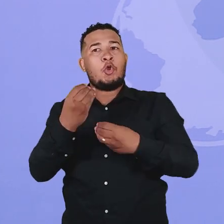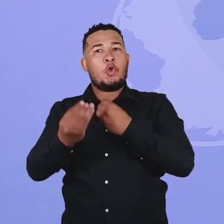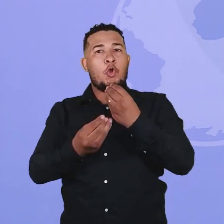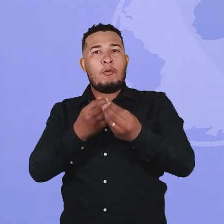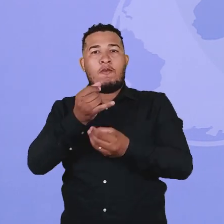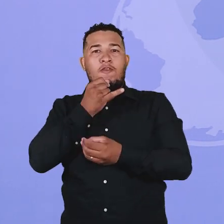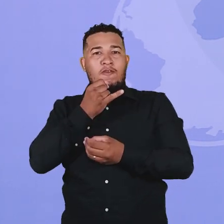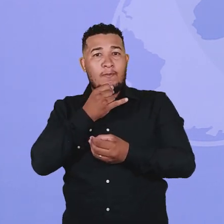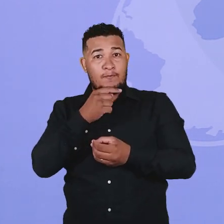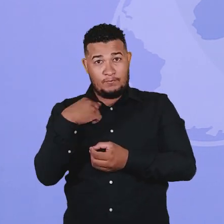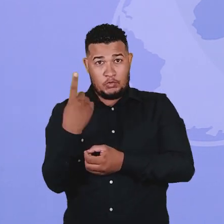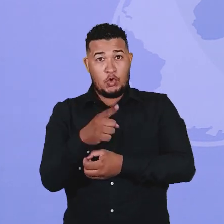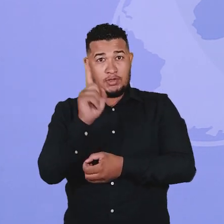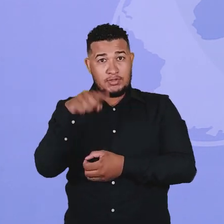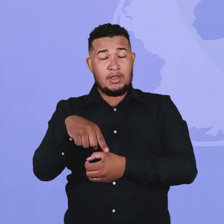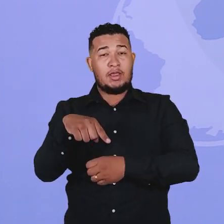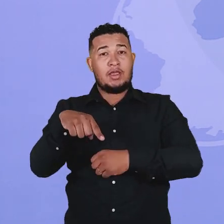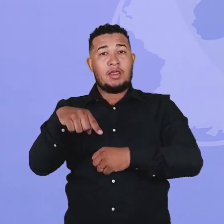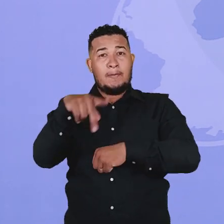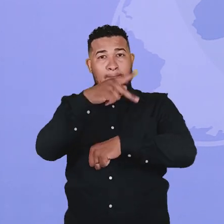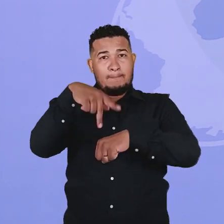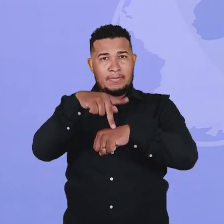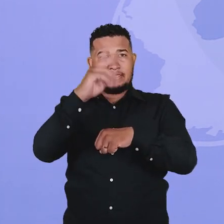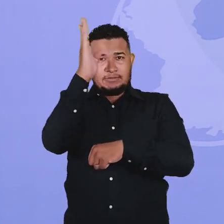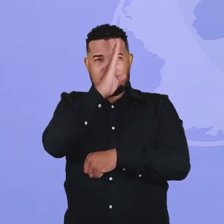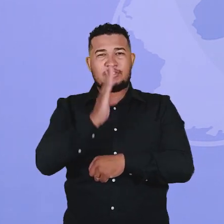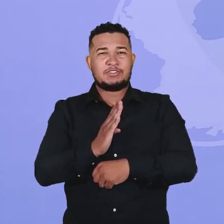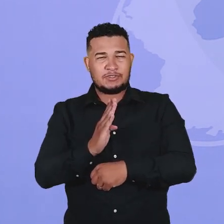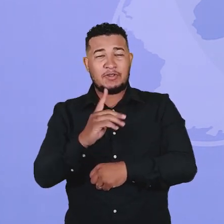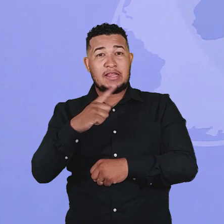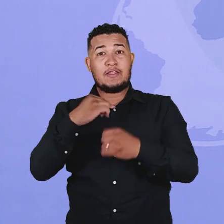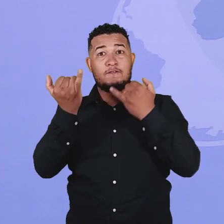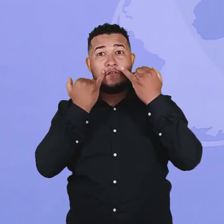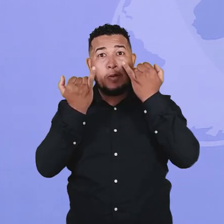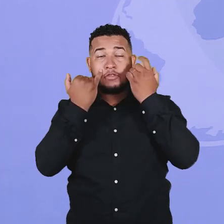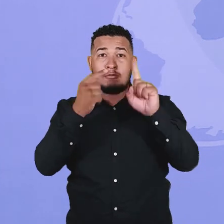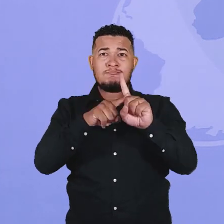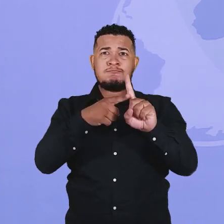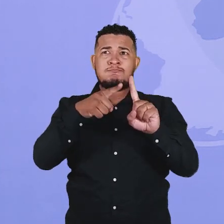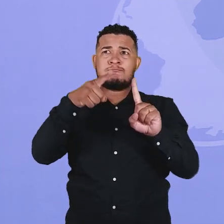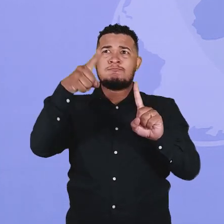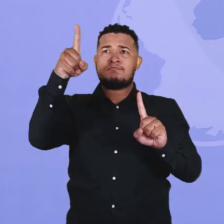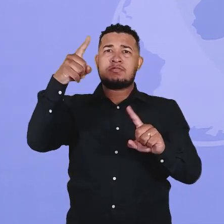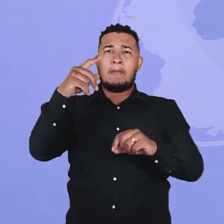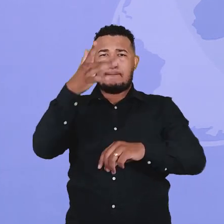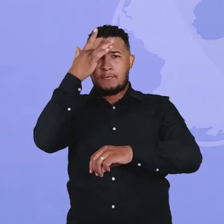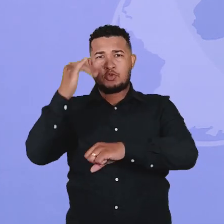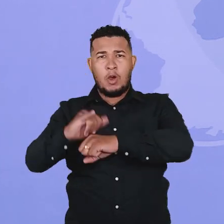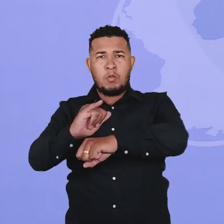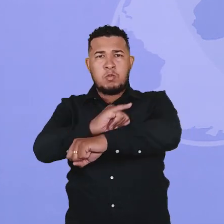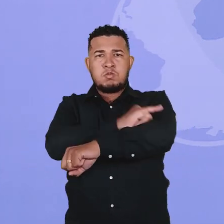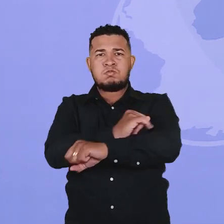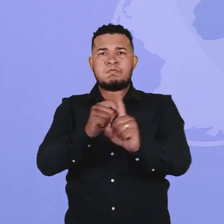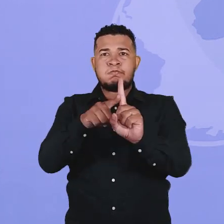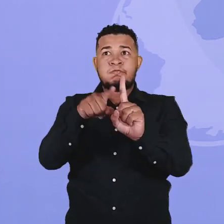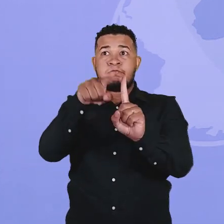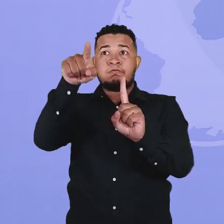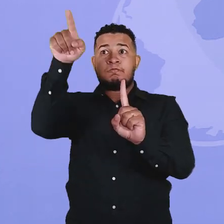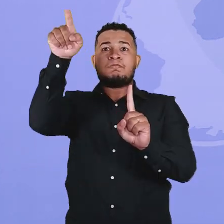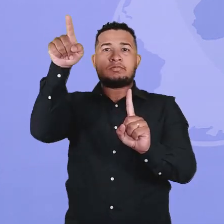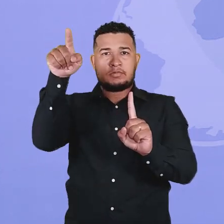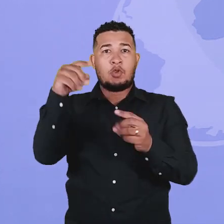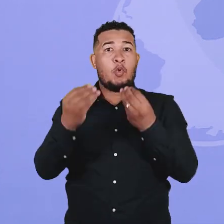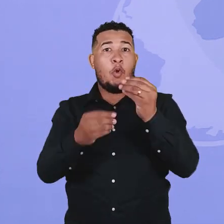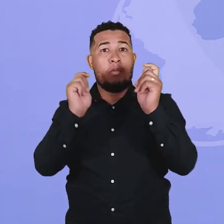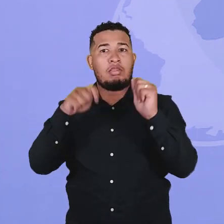como que por sermos um país que está, como esses dados que eu te passei, acima do peso, como isso